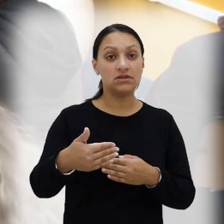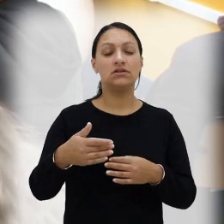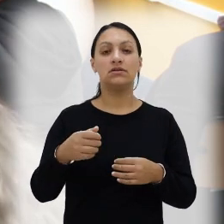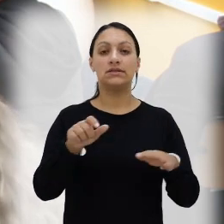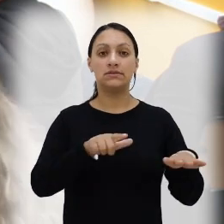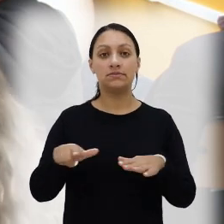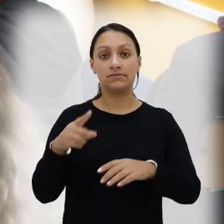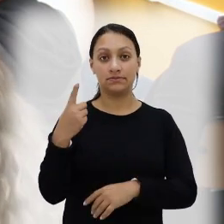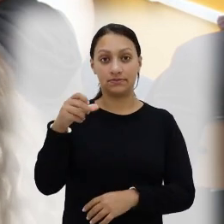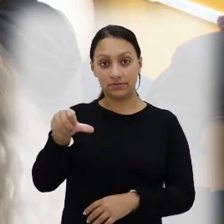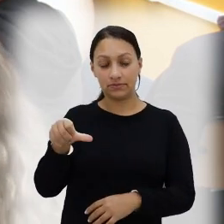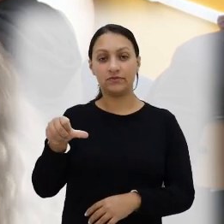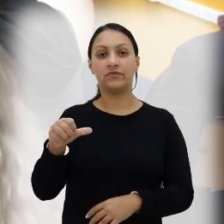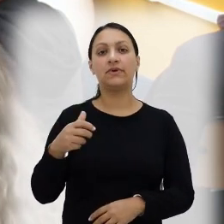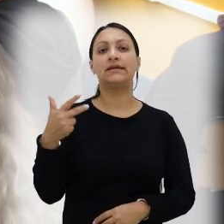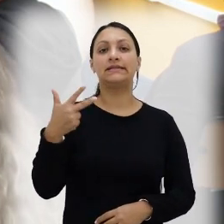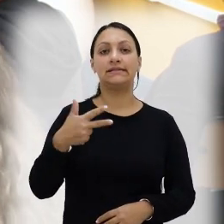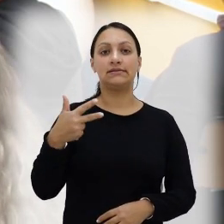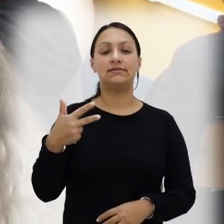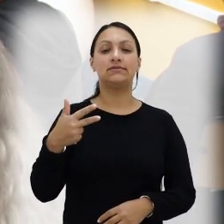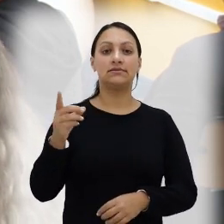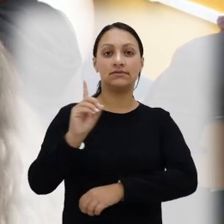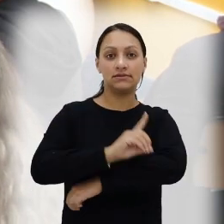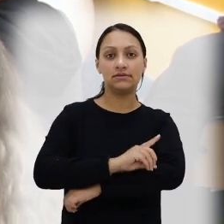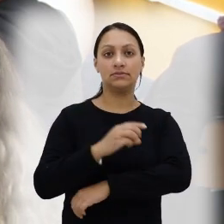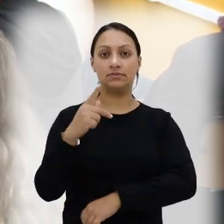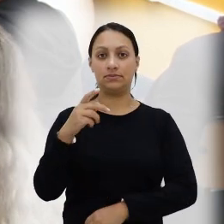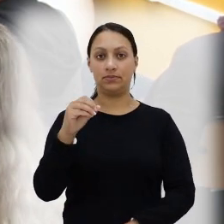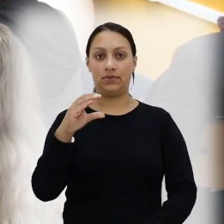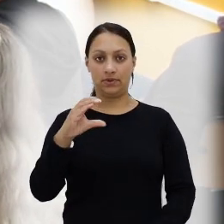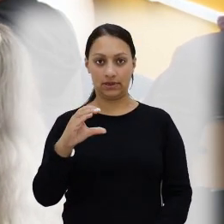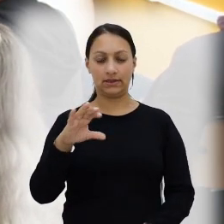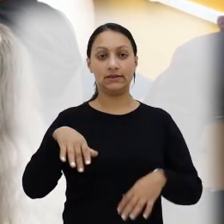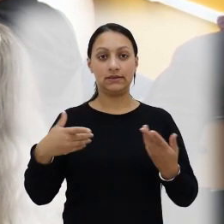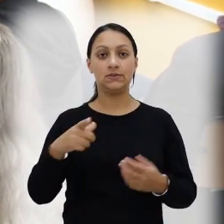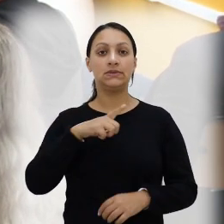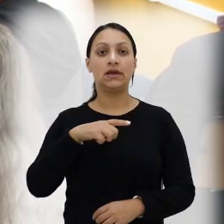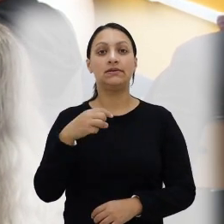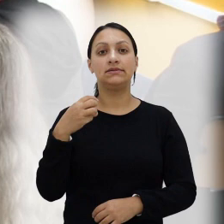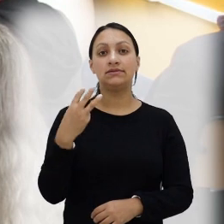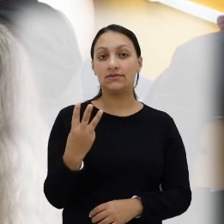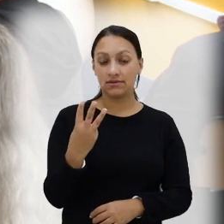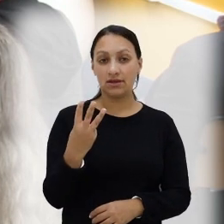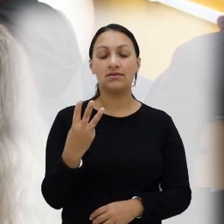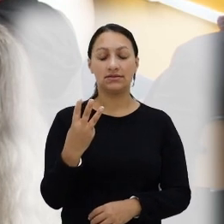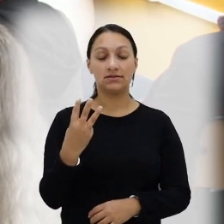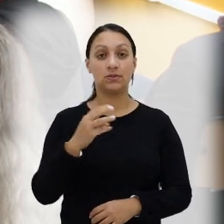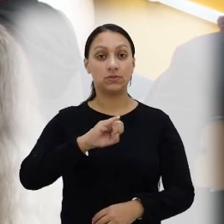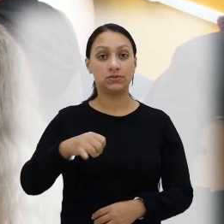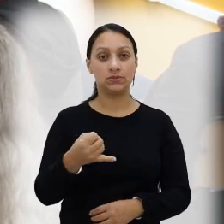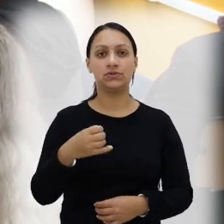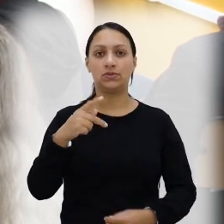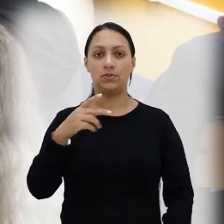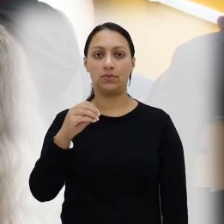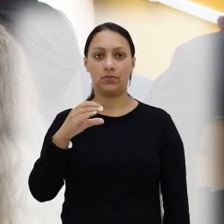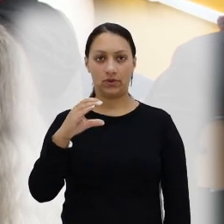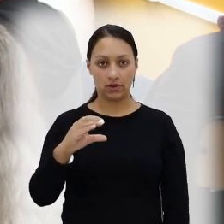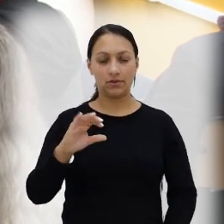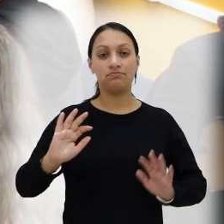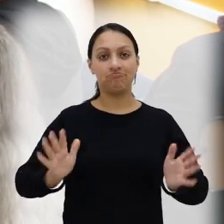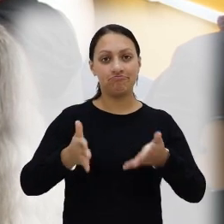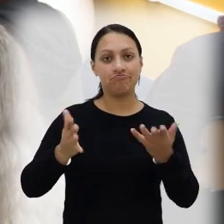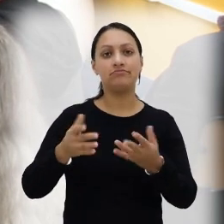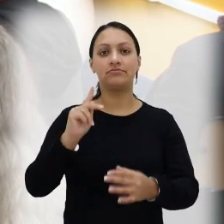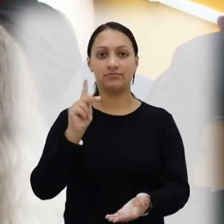19, com a 3ª data de POC. Então, nós temos 3 janelas oficiais de POC, para promover, então, de